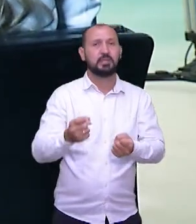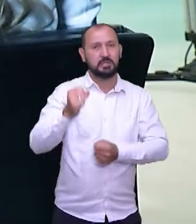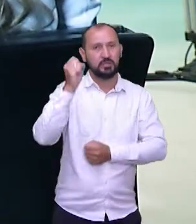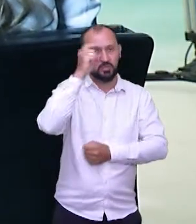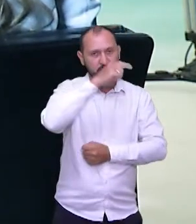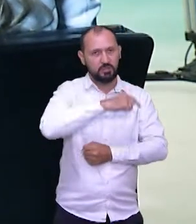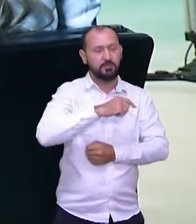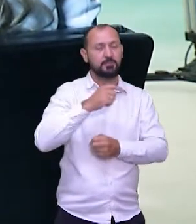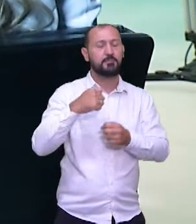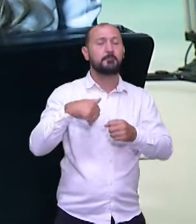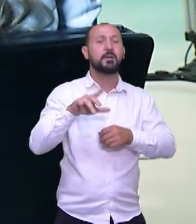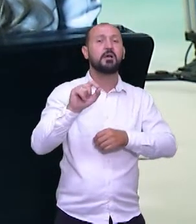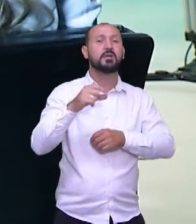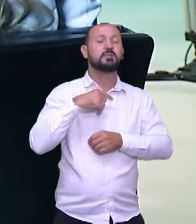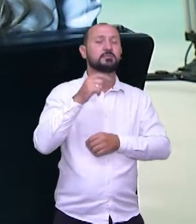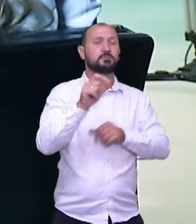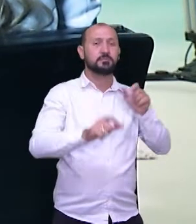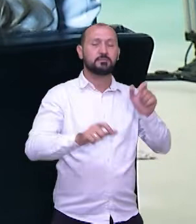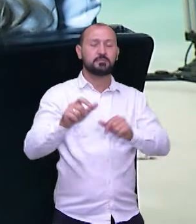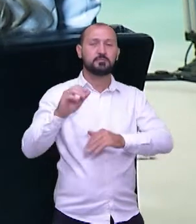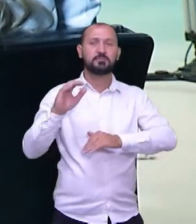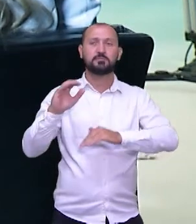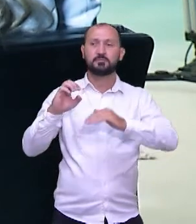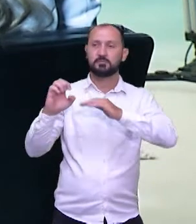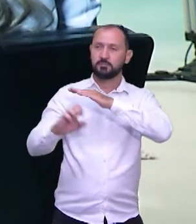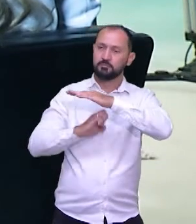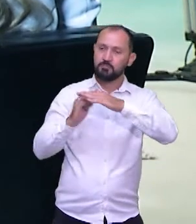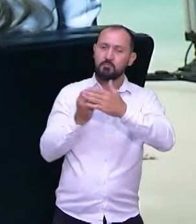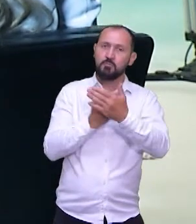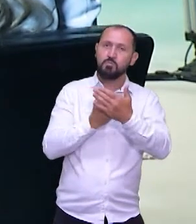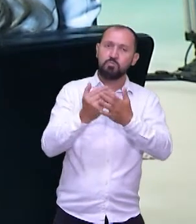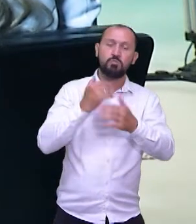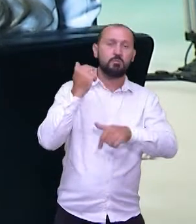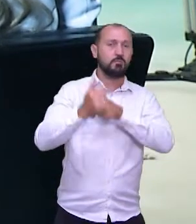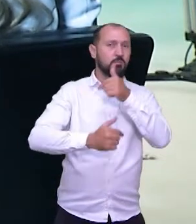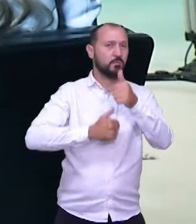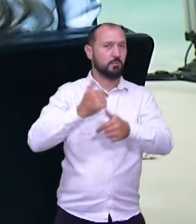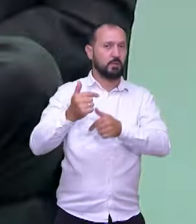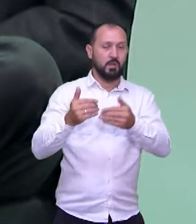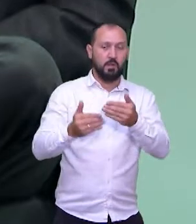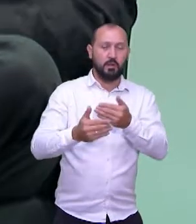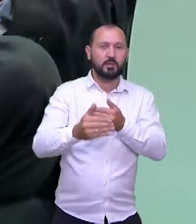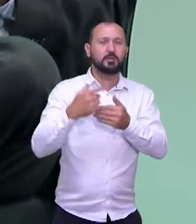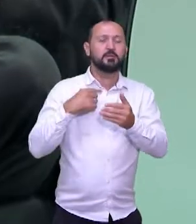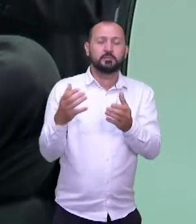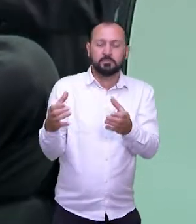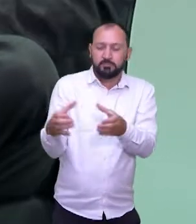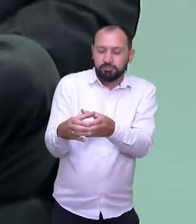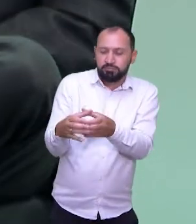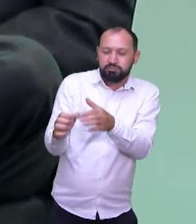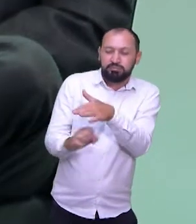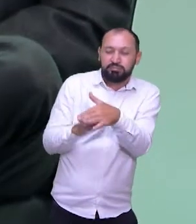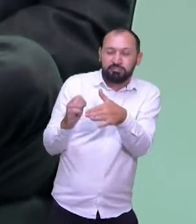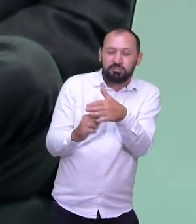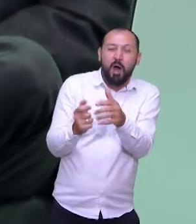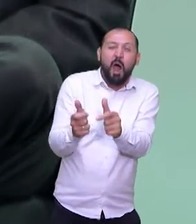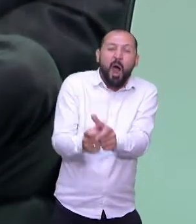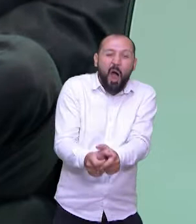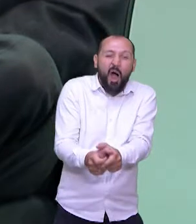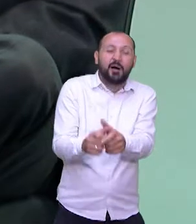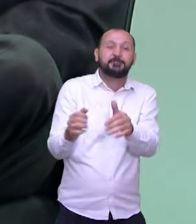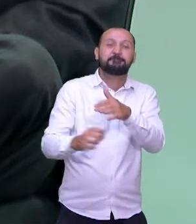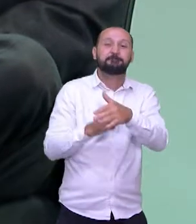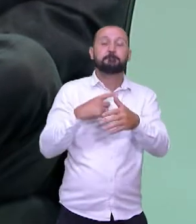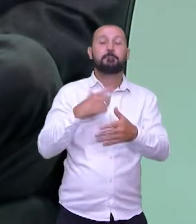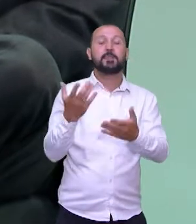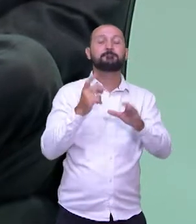e complexa, principalmente para aquele empresário que inicia na sua vida empreendedora. É o pequeno, micro. Hoje nós temos